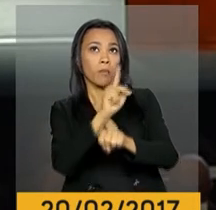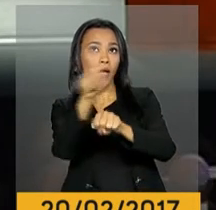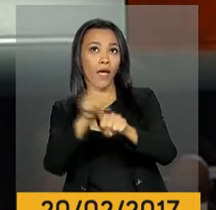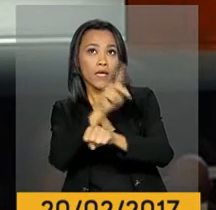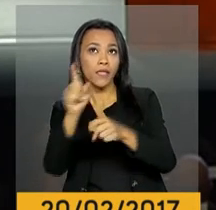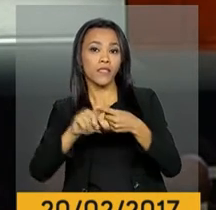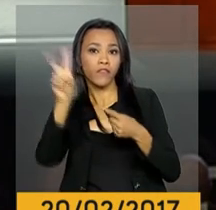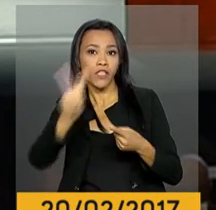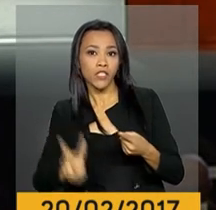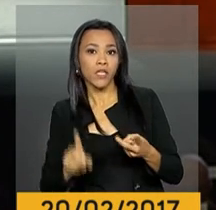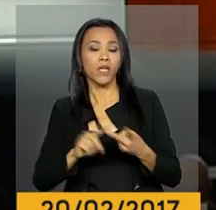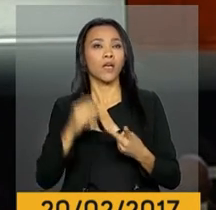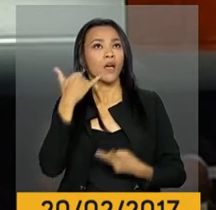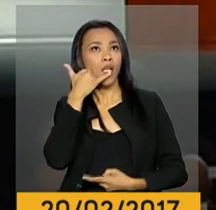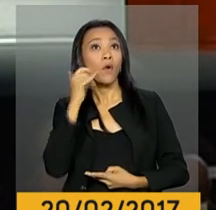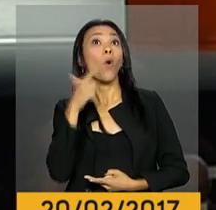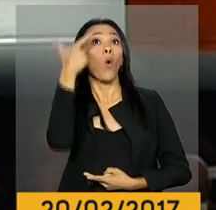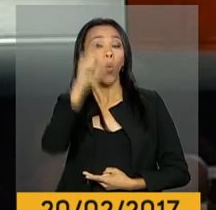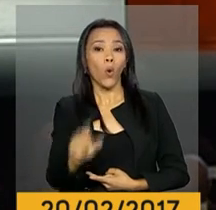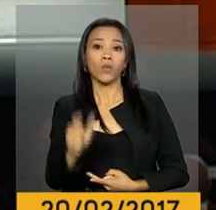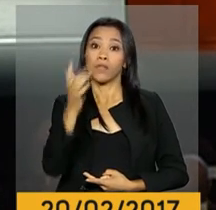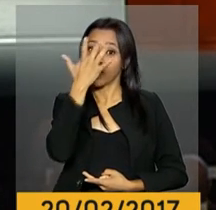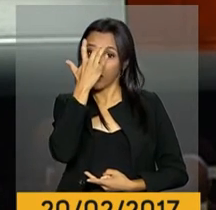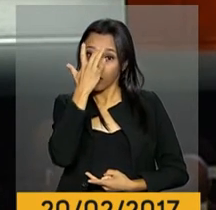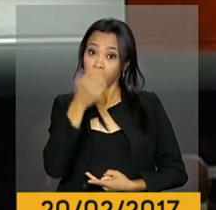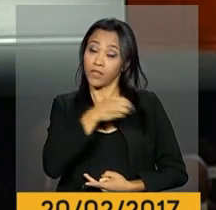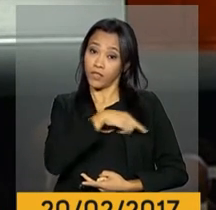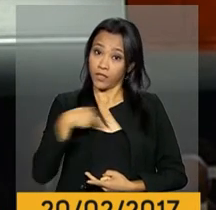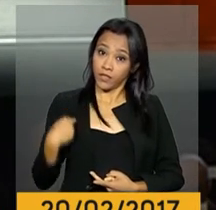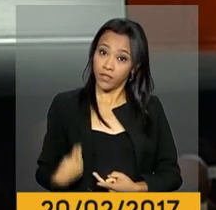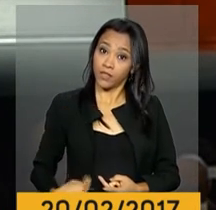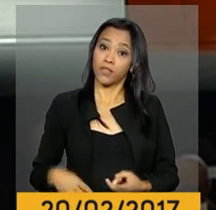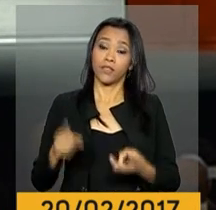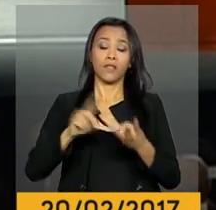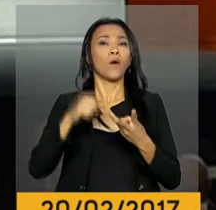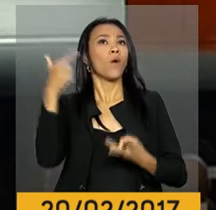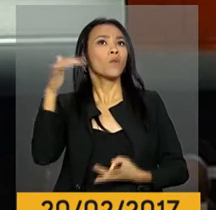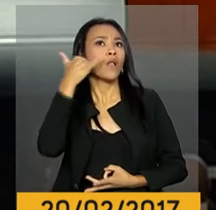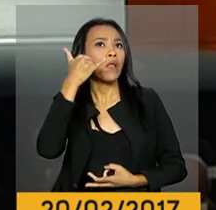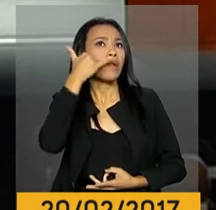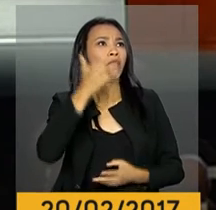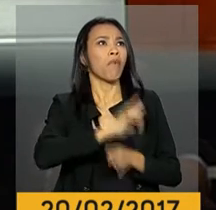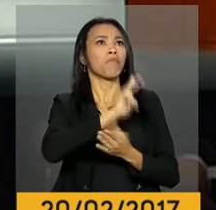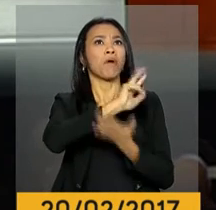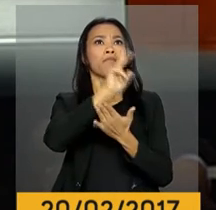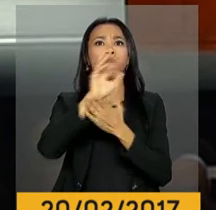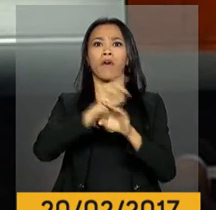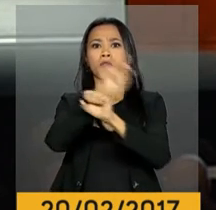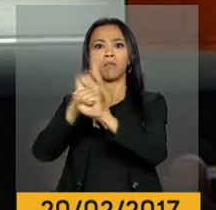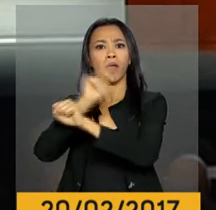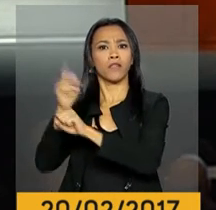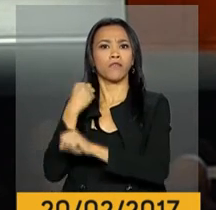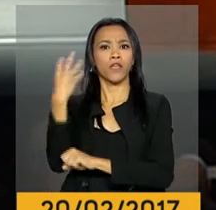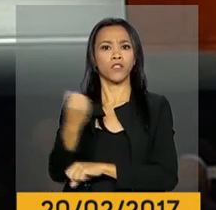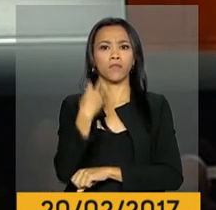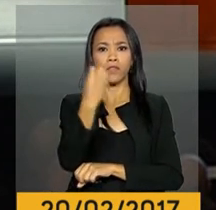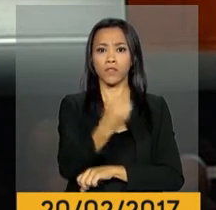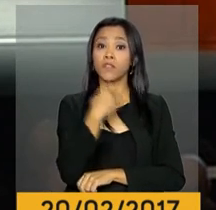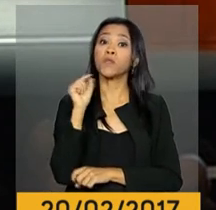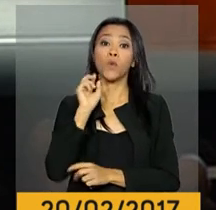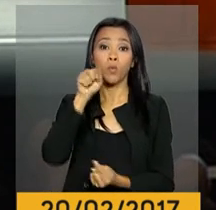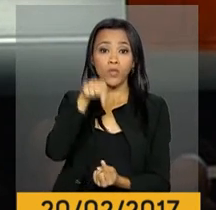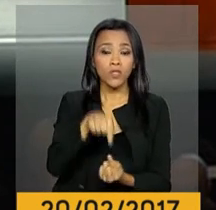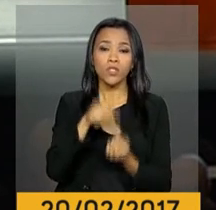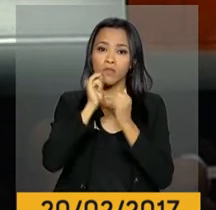está na China, ora está na Ásia, nos mais variados países da Ásia, exata e precisamente divulgando a agricultura brasileira.